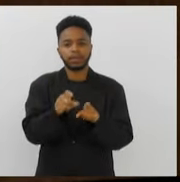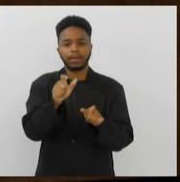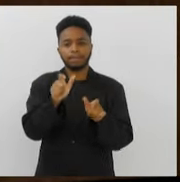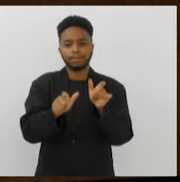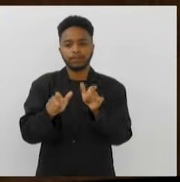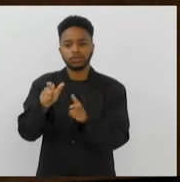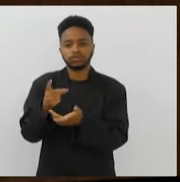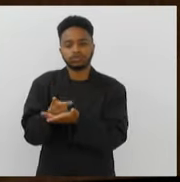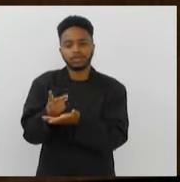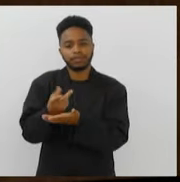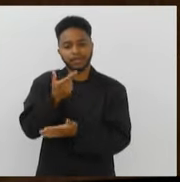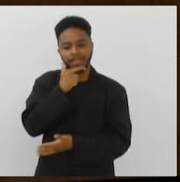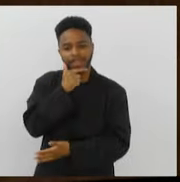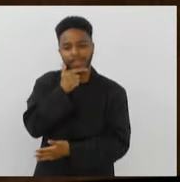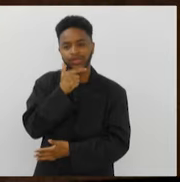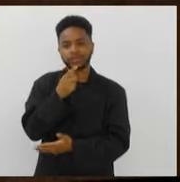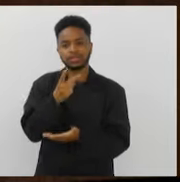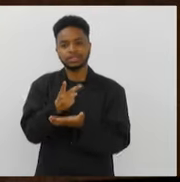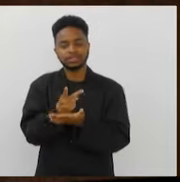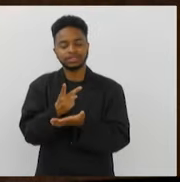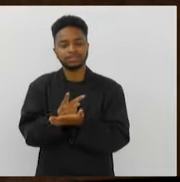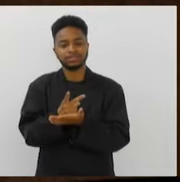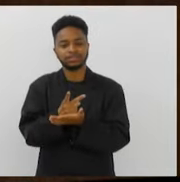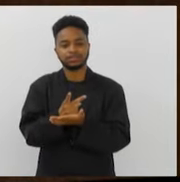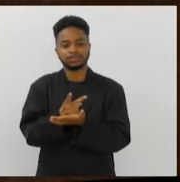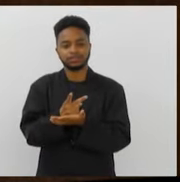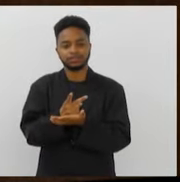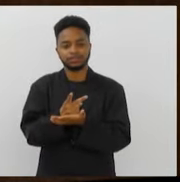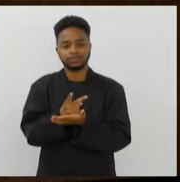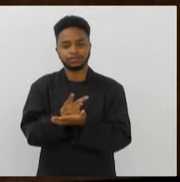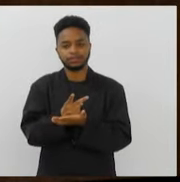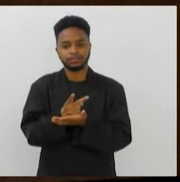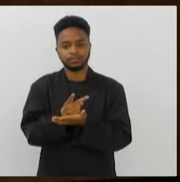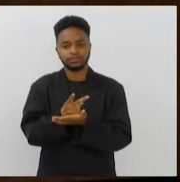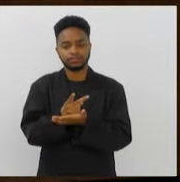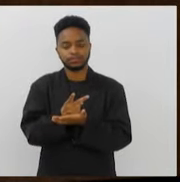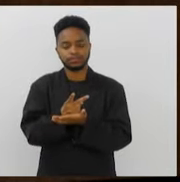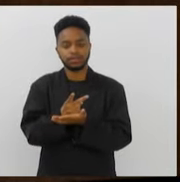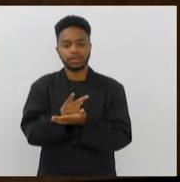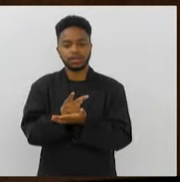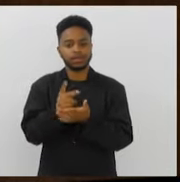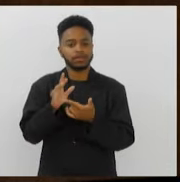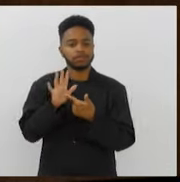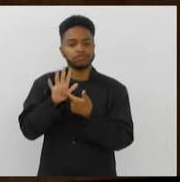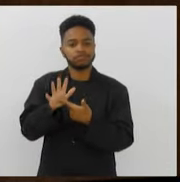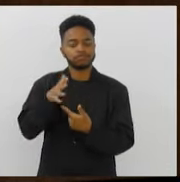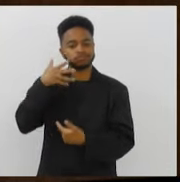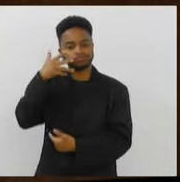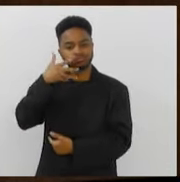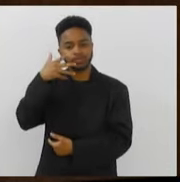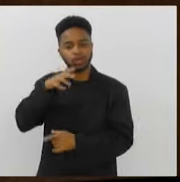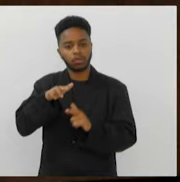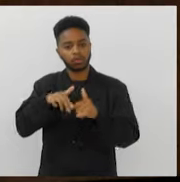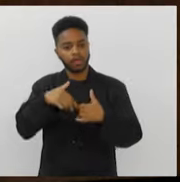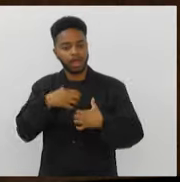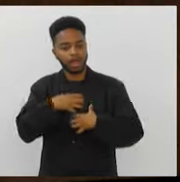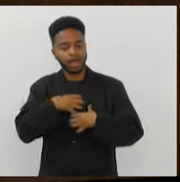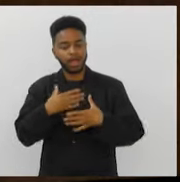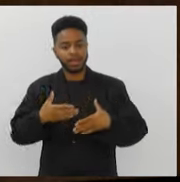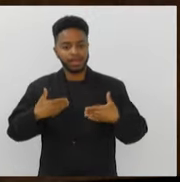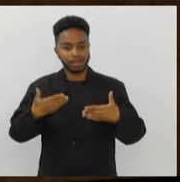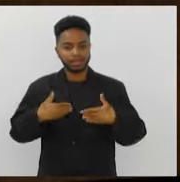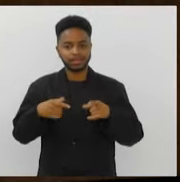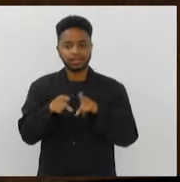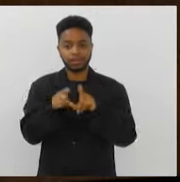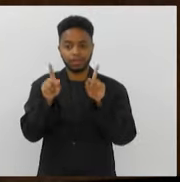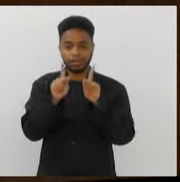sempre bem-humorada, sempre nos trazia uma palavra de alegria, de paz. E eu quero